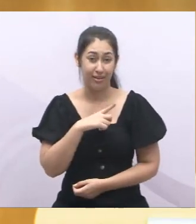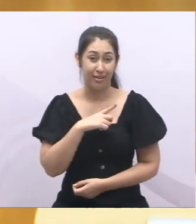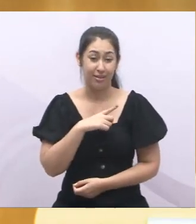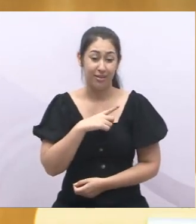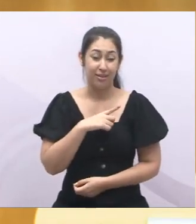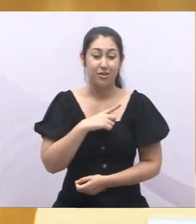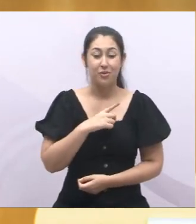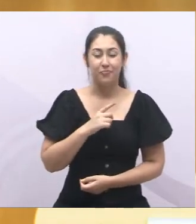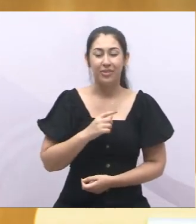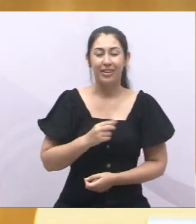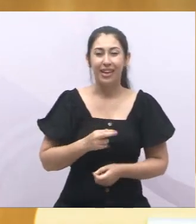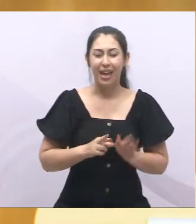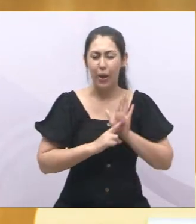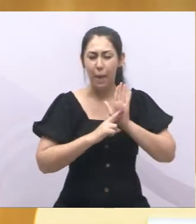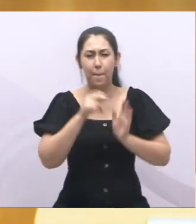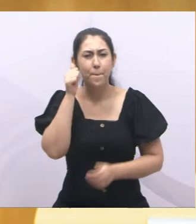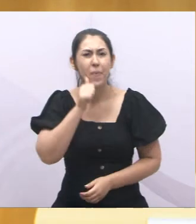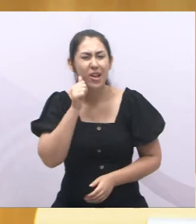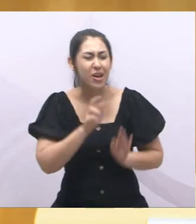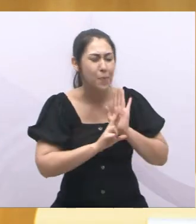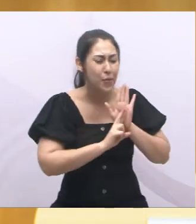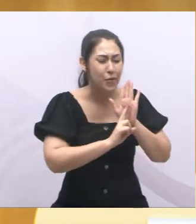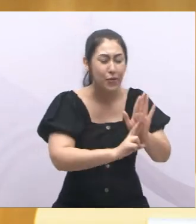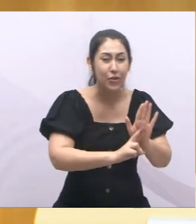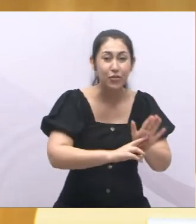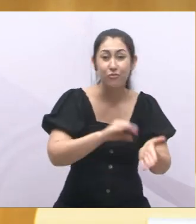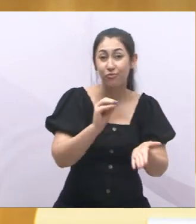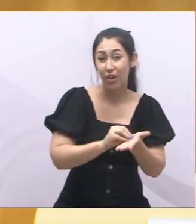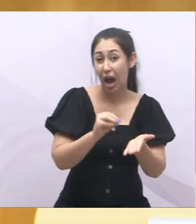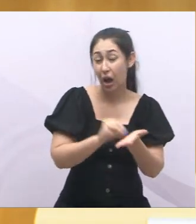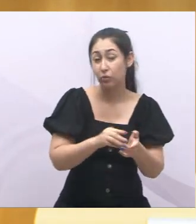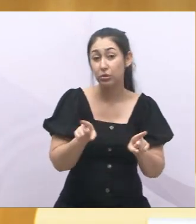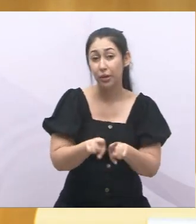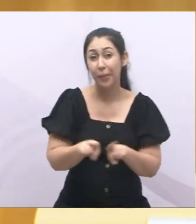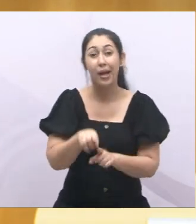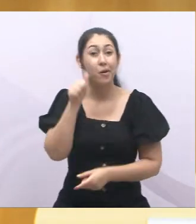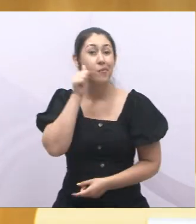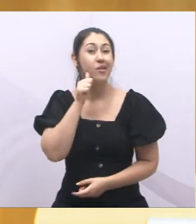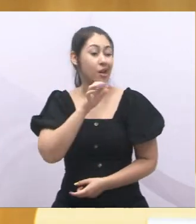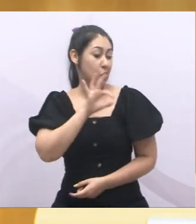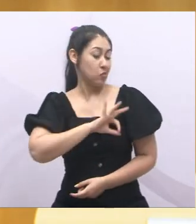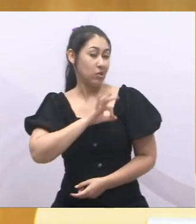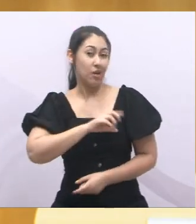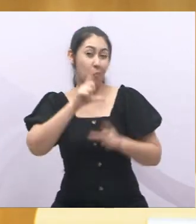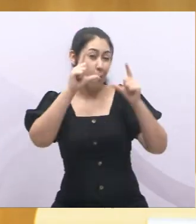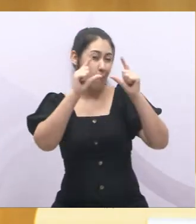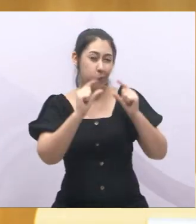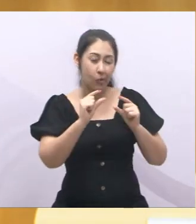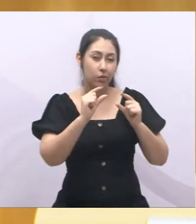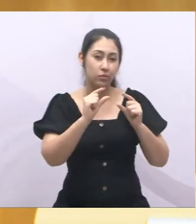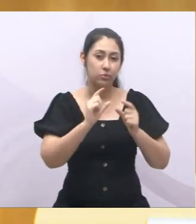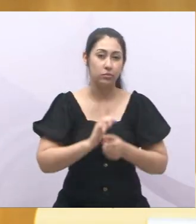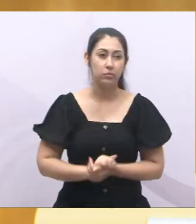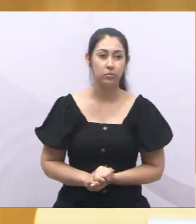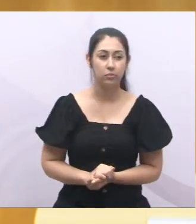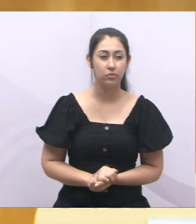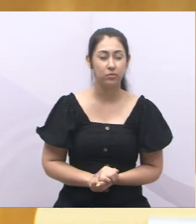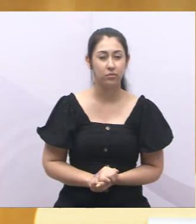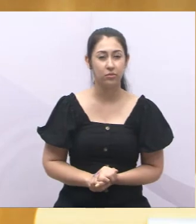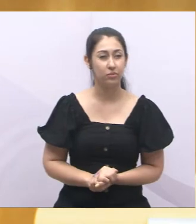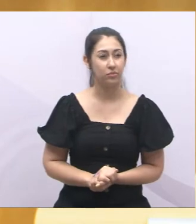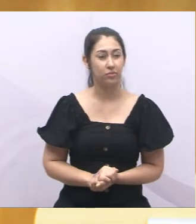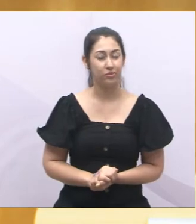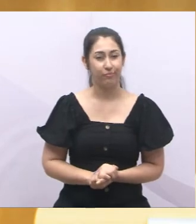política e com a baixa e menor remuneração da mulher no mercado de trabalho. Essas